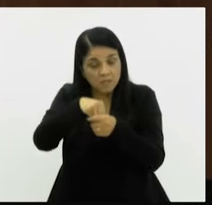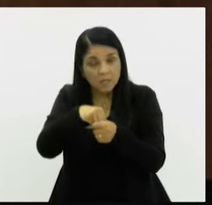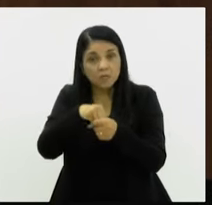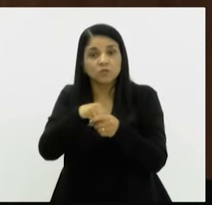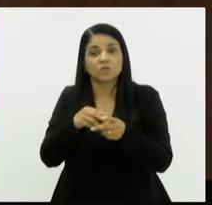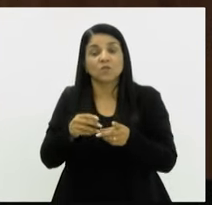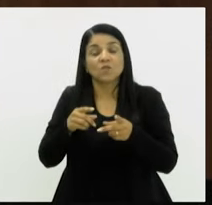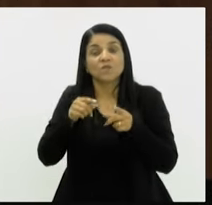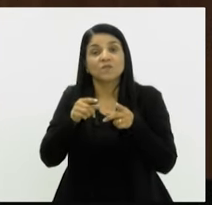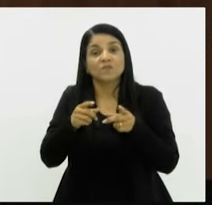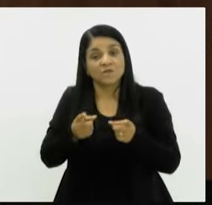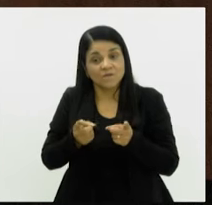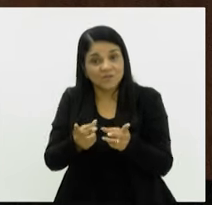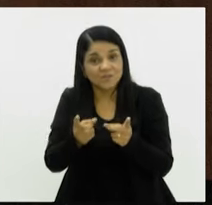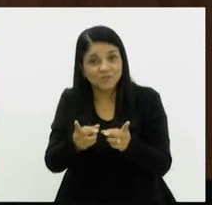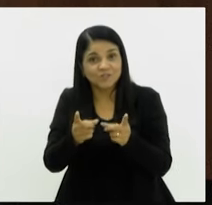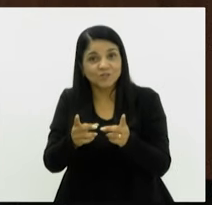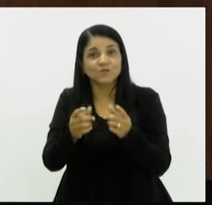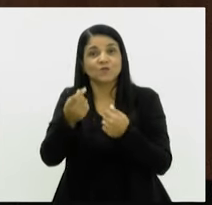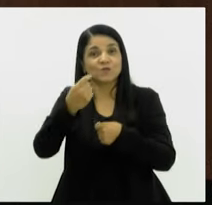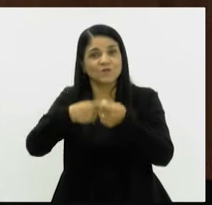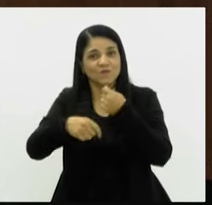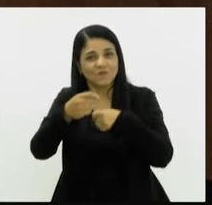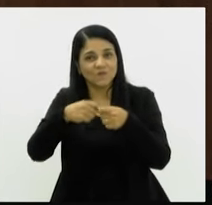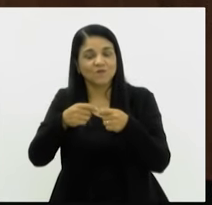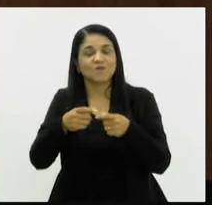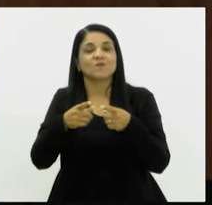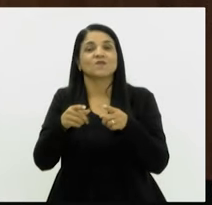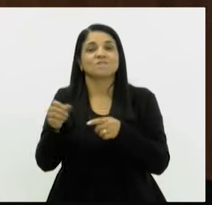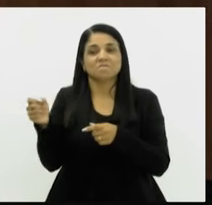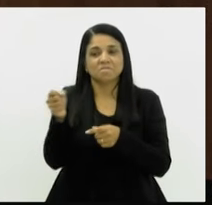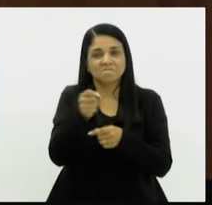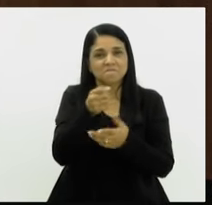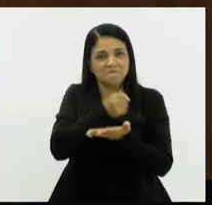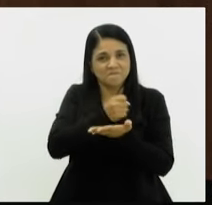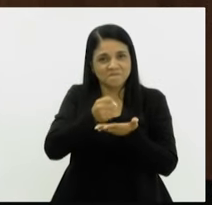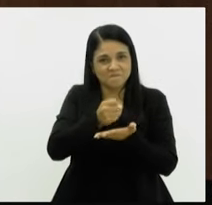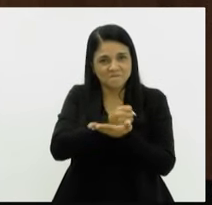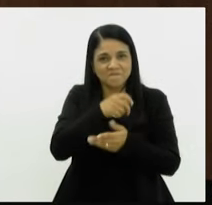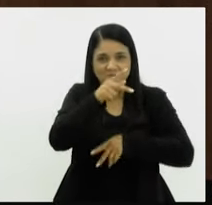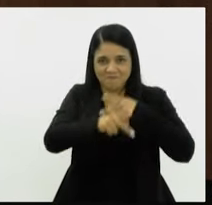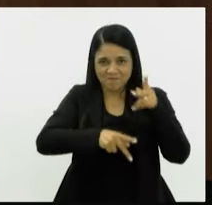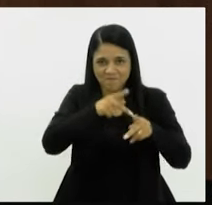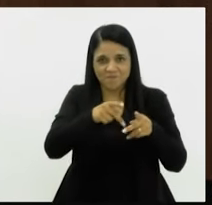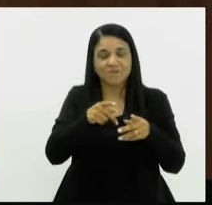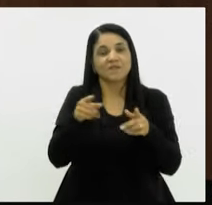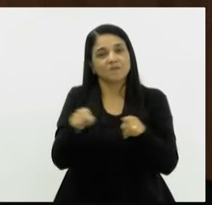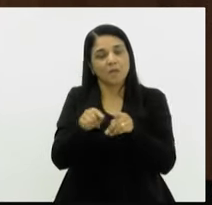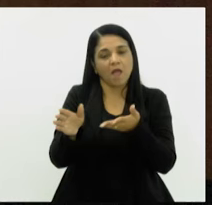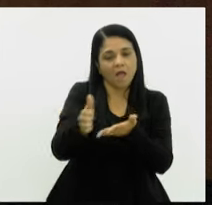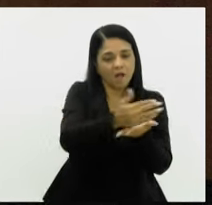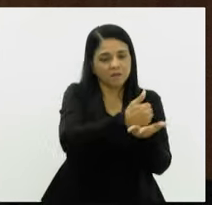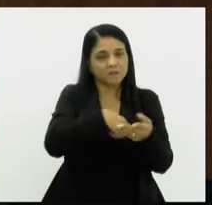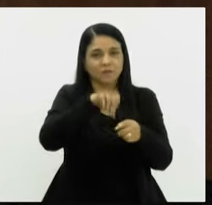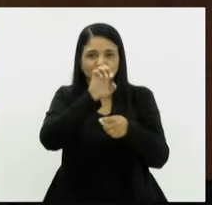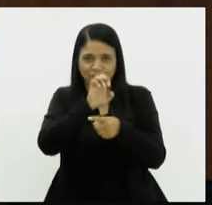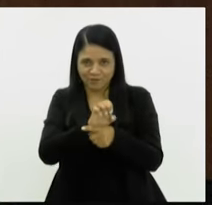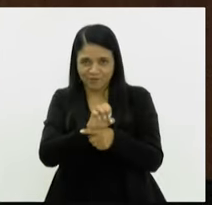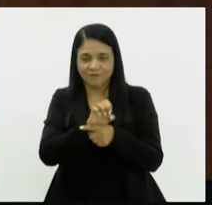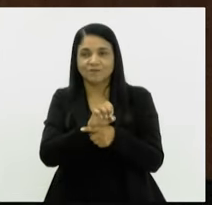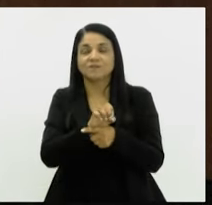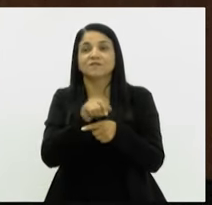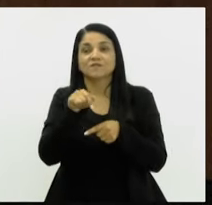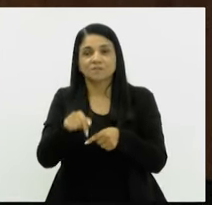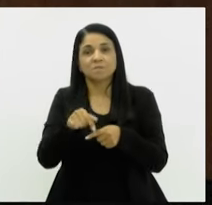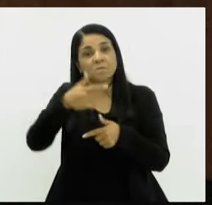do município, gerando renda para o município, gerando emprego para a população e também arrecadação para o nosso Estado. Então, a gente